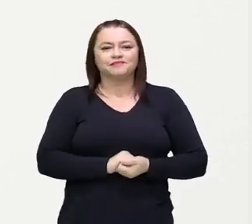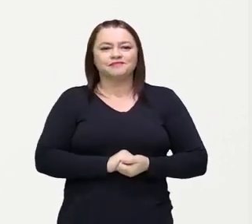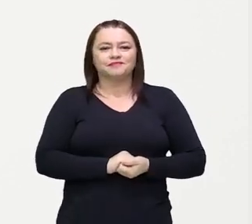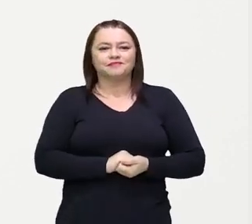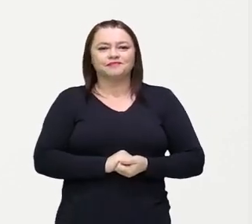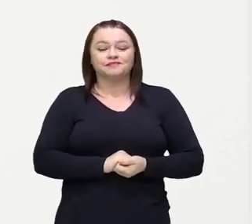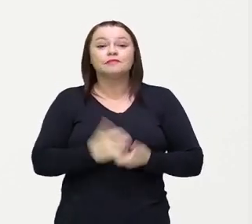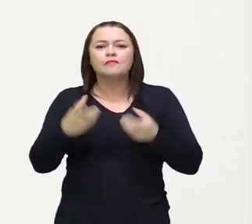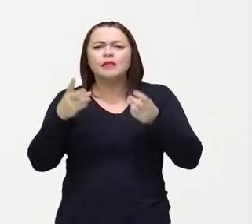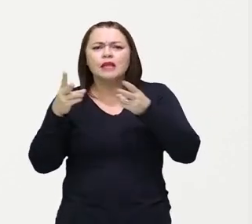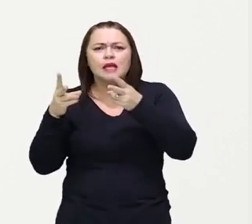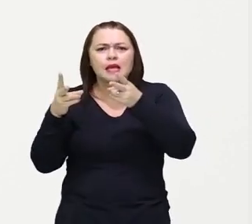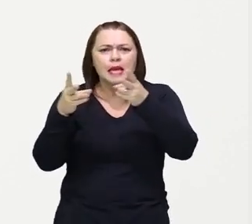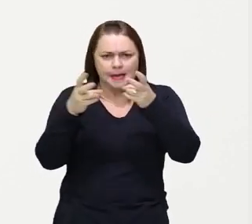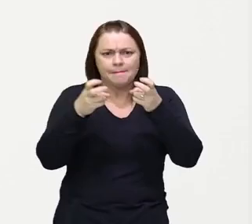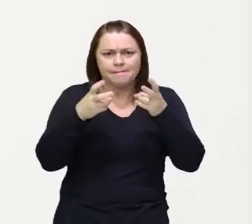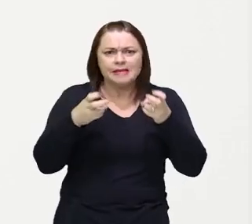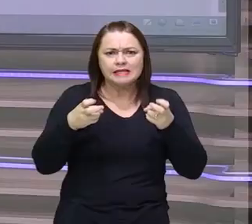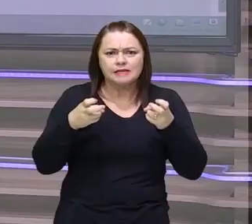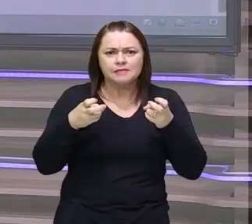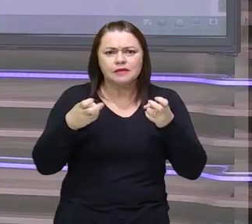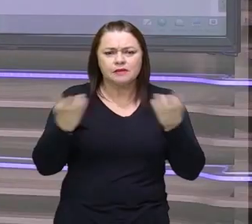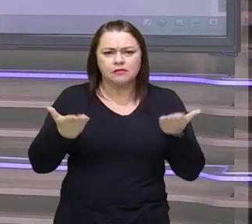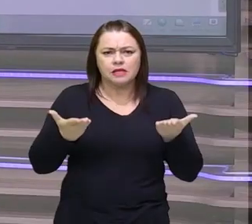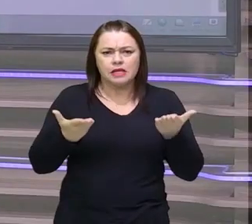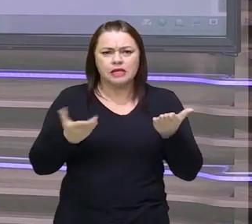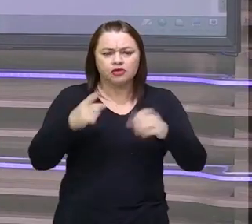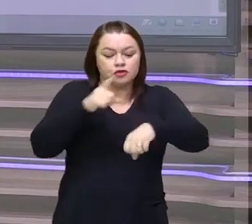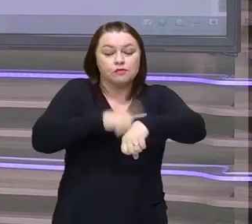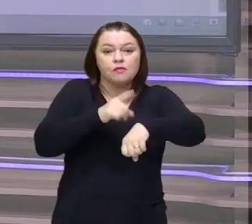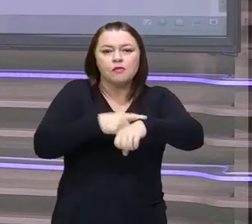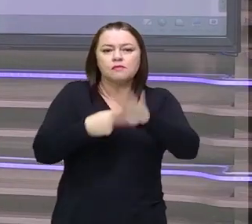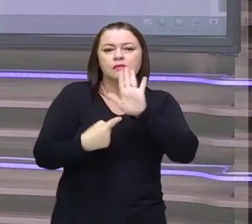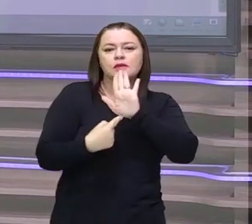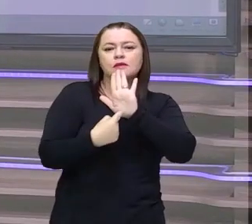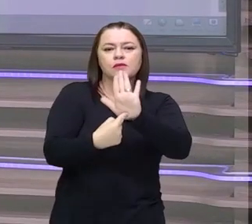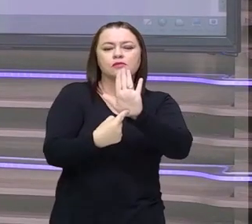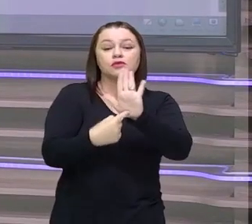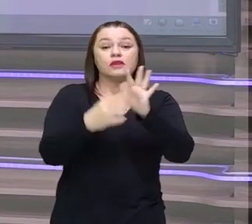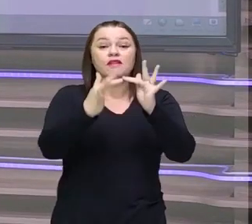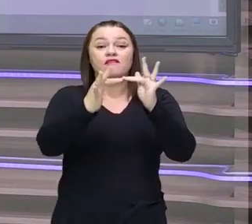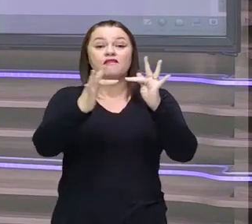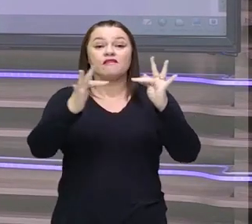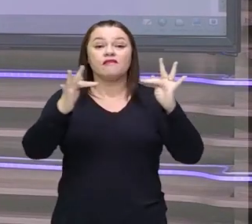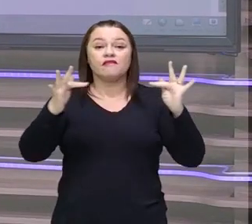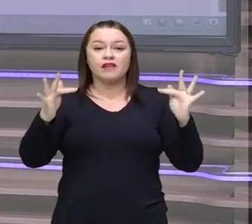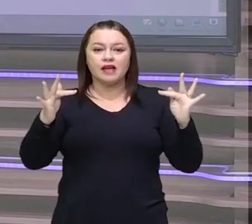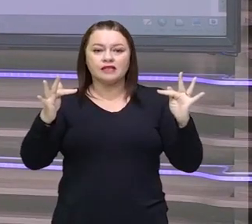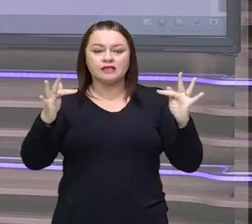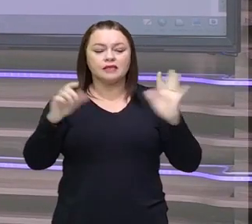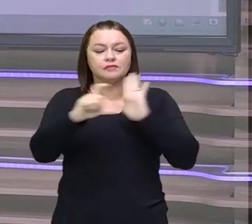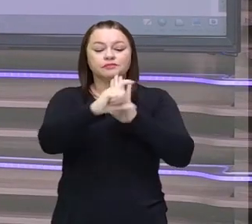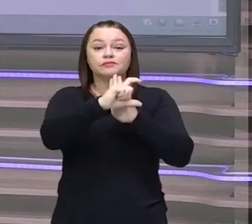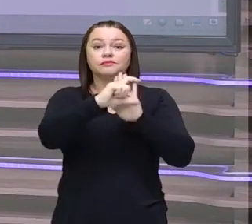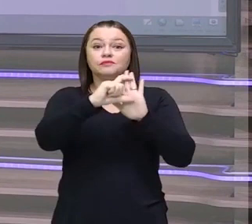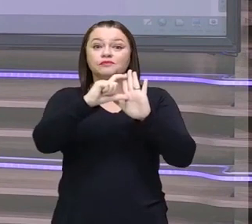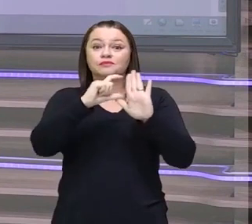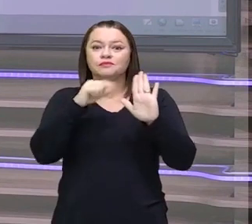Perceberam? Então, neste momento que eu mostrei para vocês, crianças, frase,